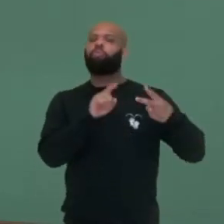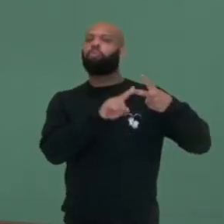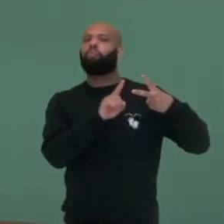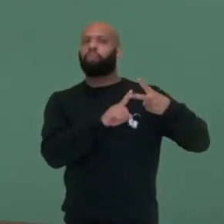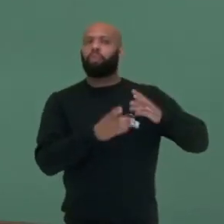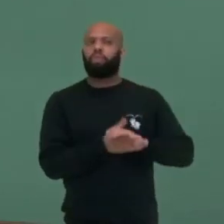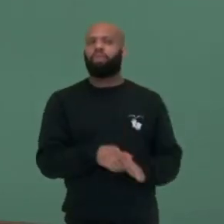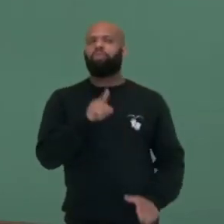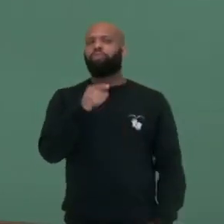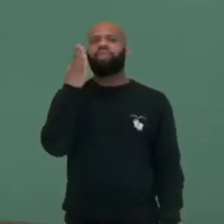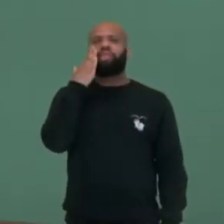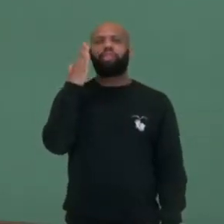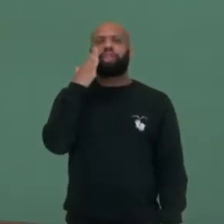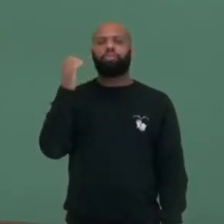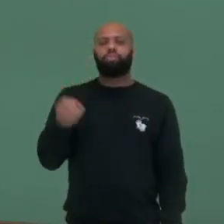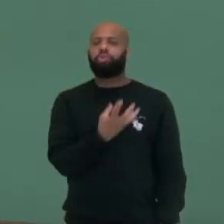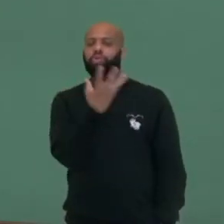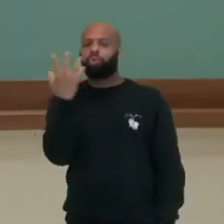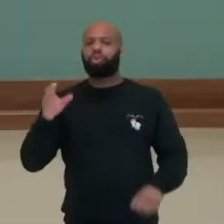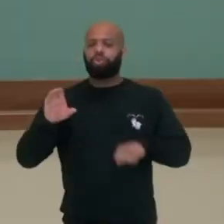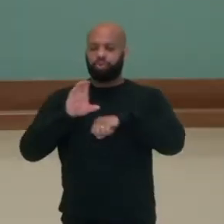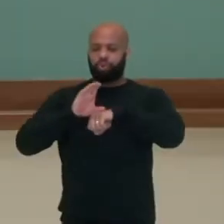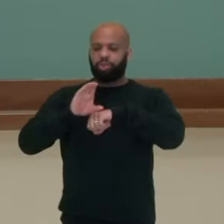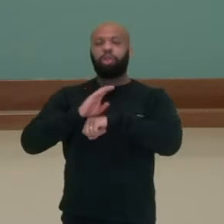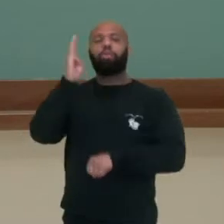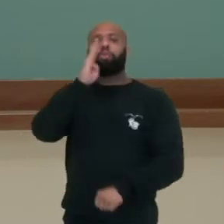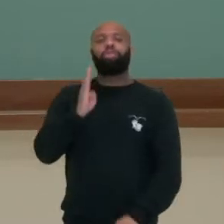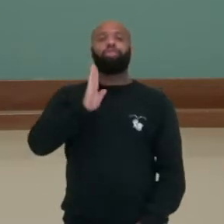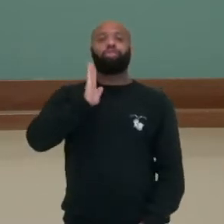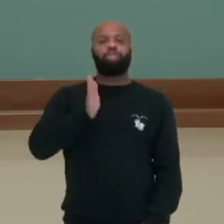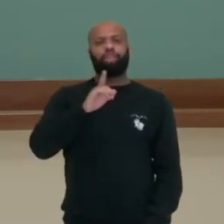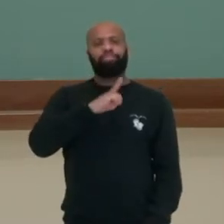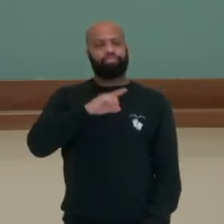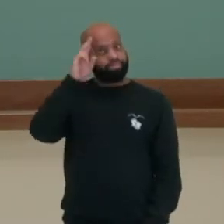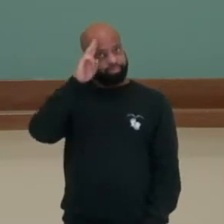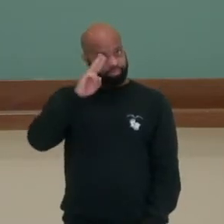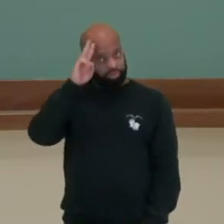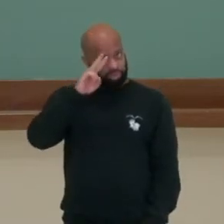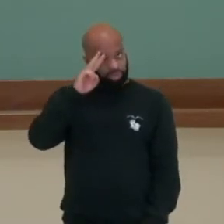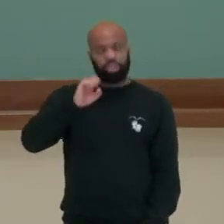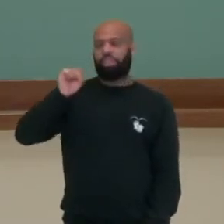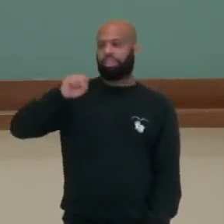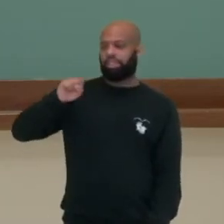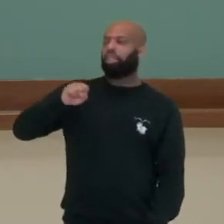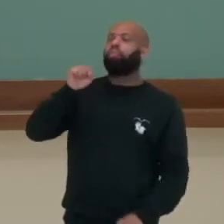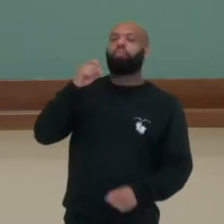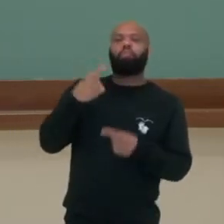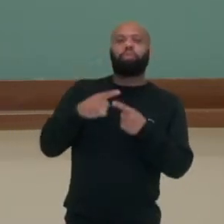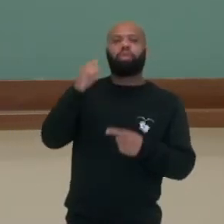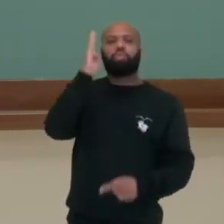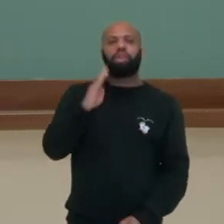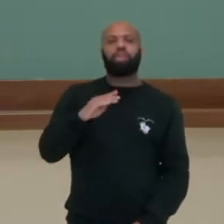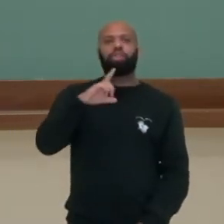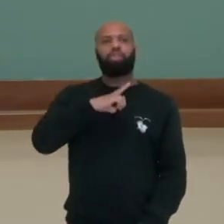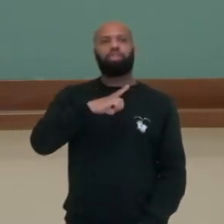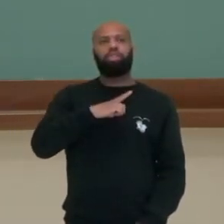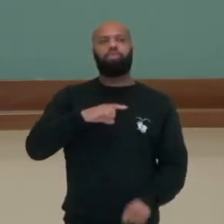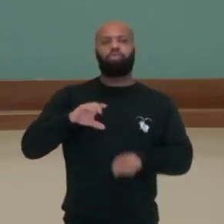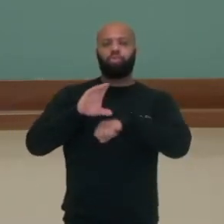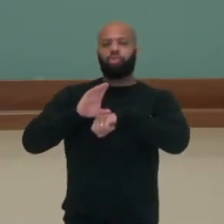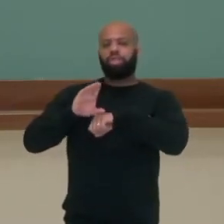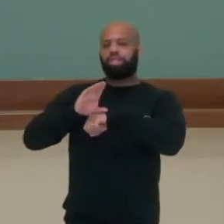questão, você sabe quantas constituições o Brasil já teve em sua história? Sim, o Brasil teve mais de uma constituição em sua